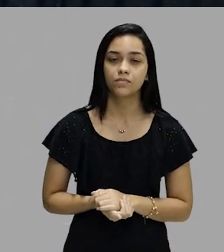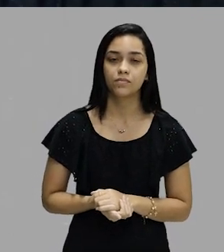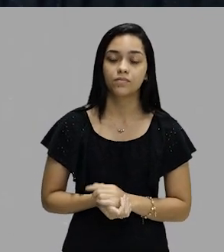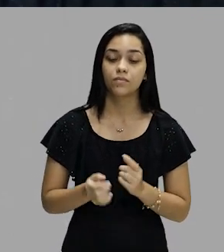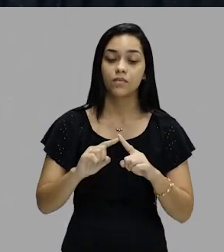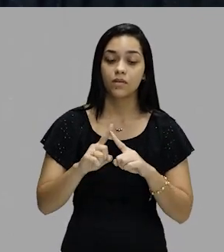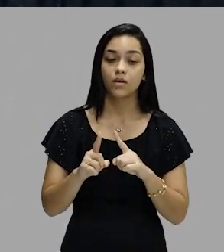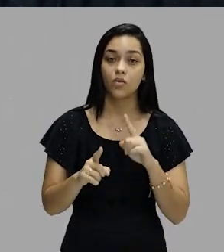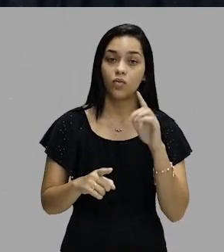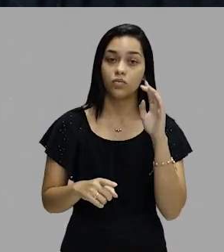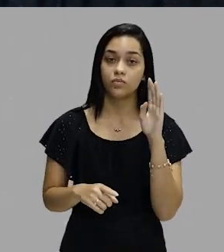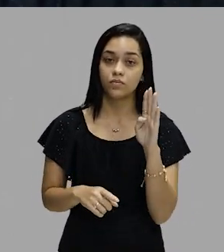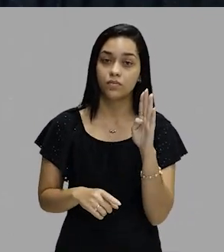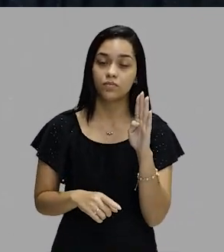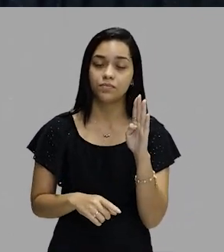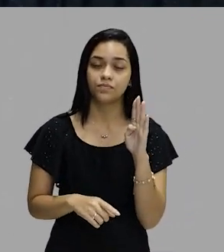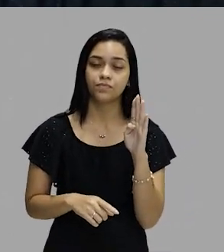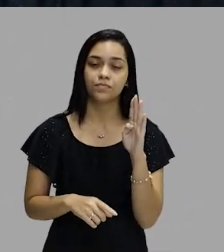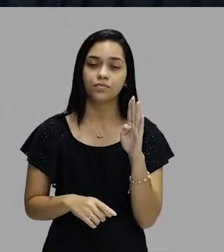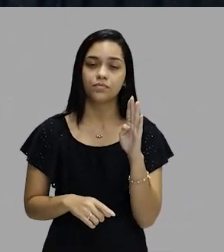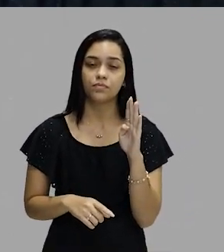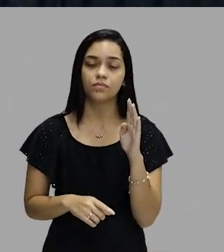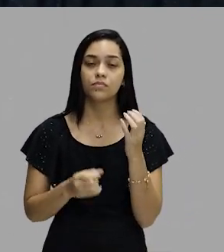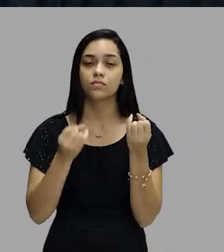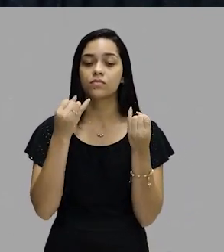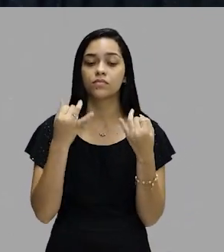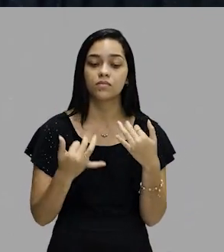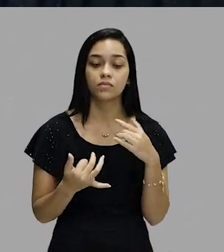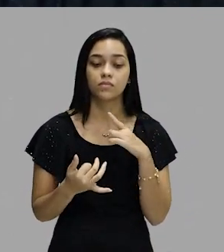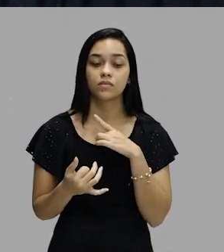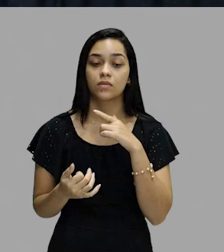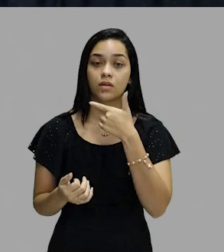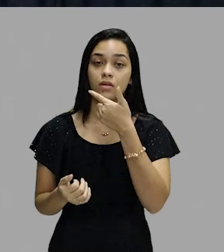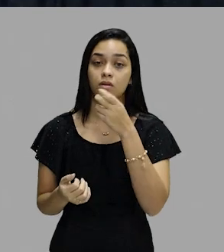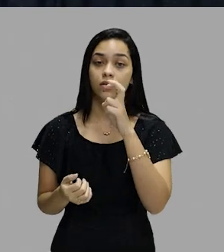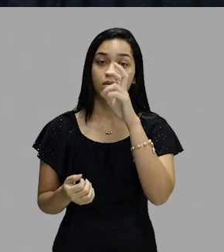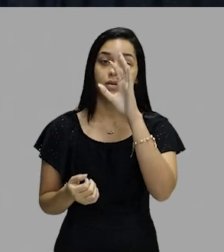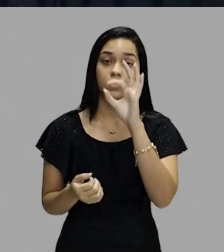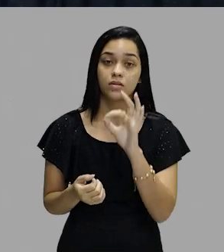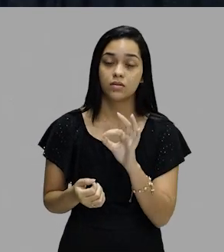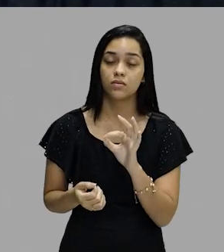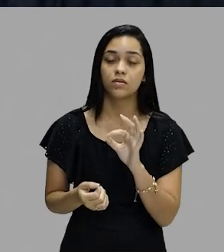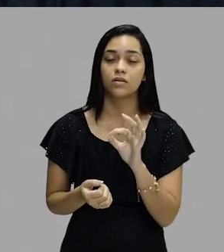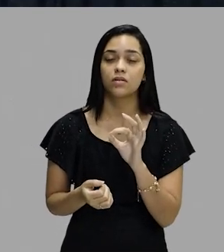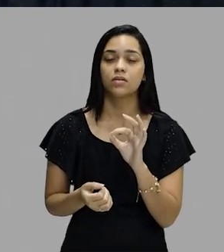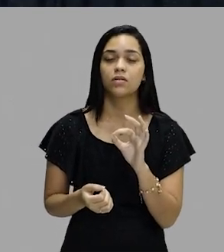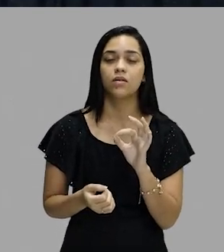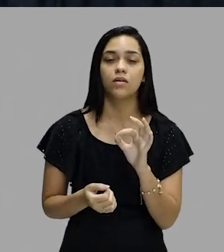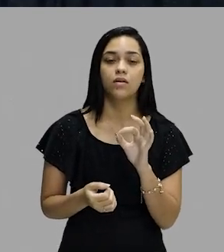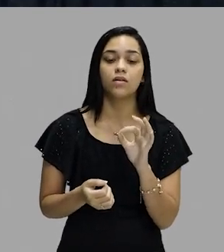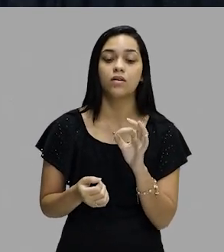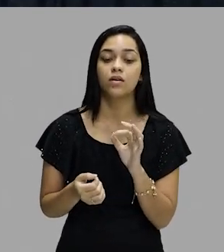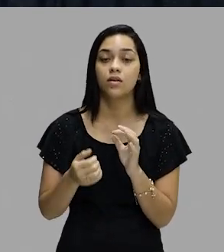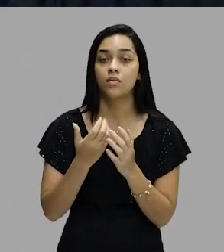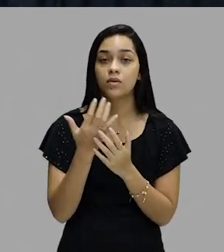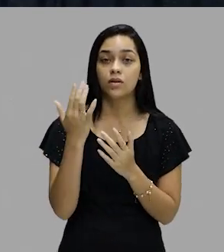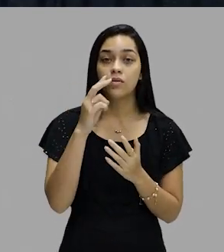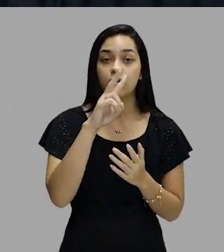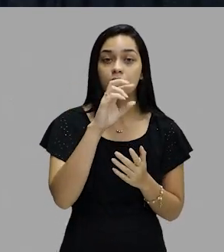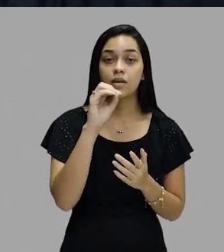Já o ponto B, né, o ponto B diz o seguinte, que o ponto de fusão é 250 e o ponto de ebulição é